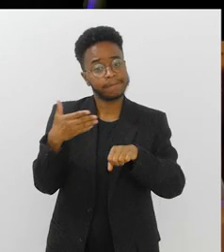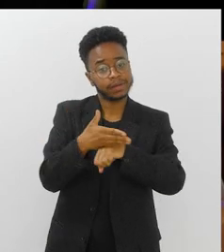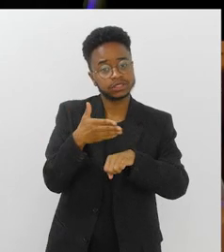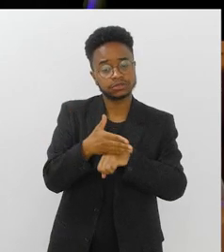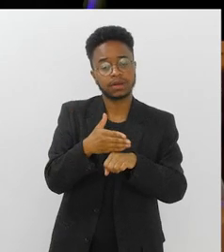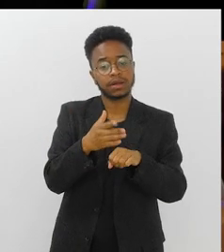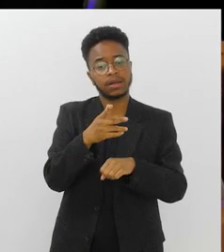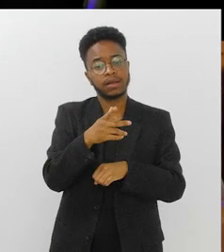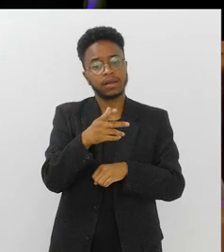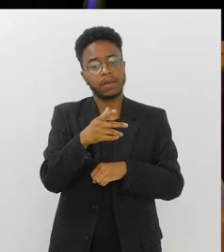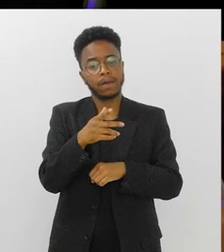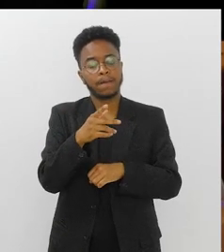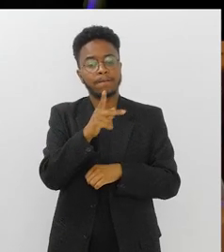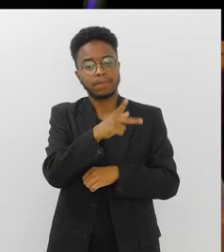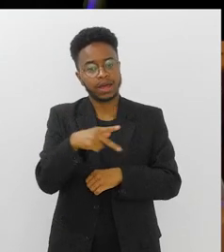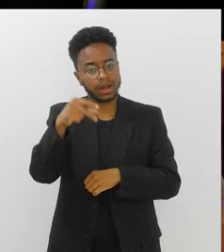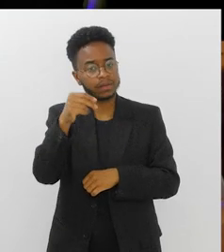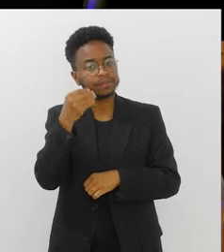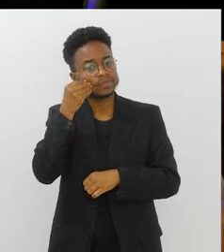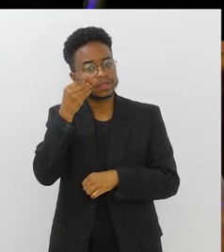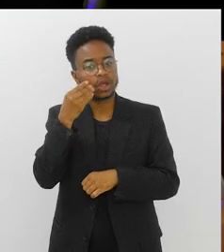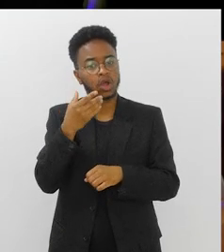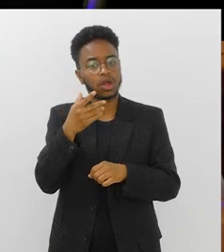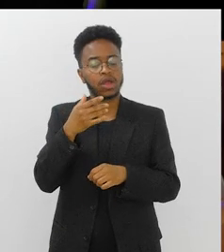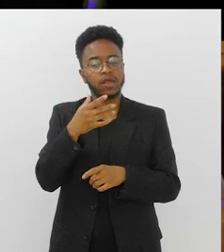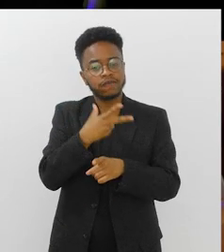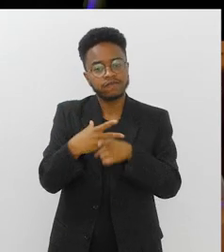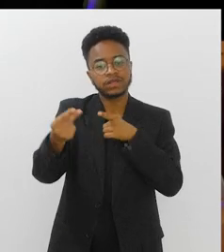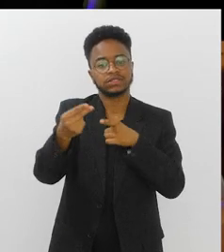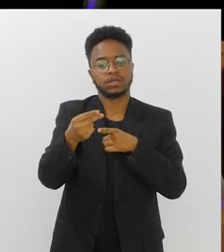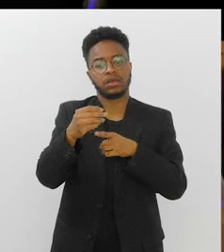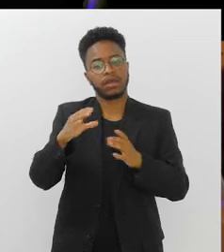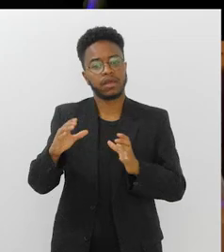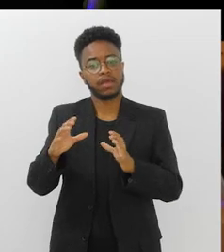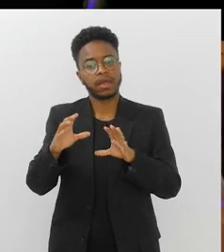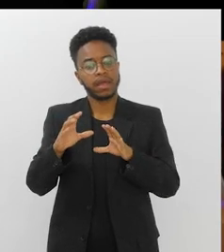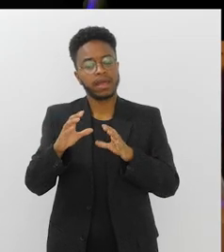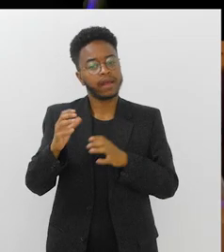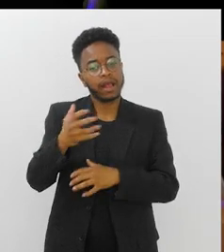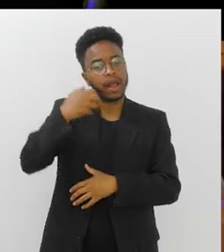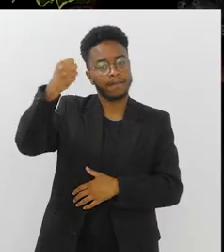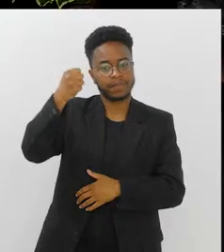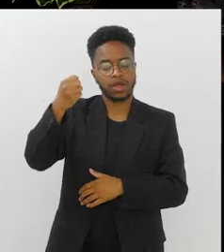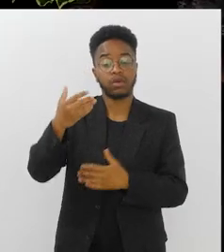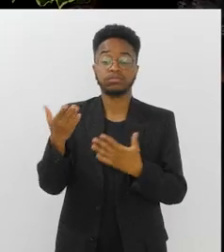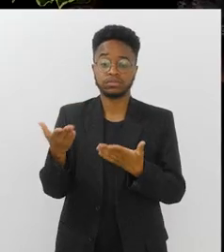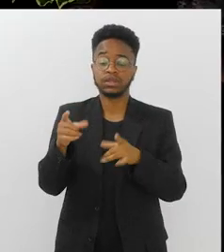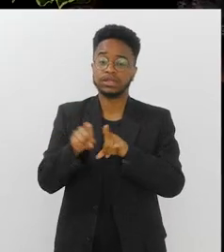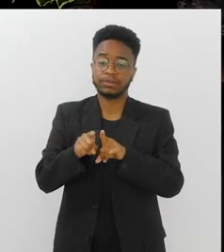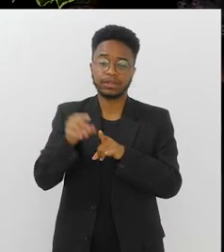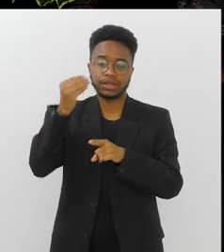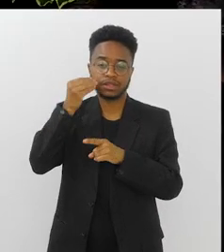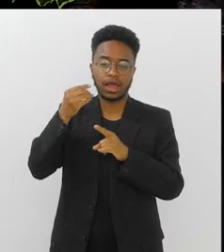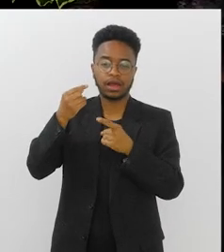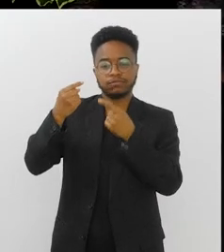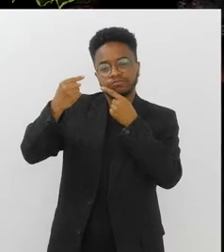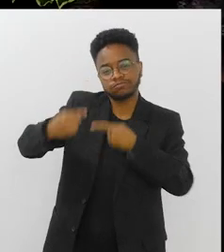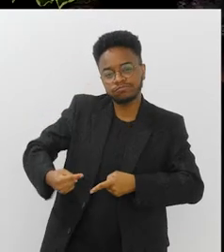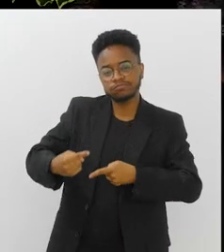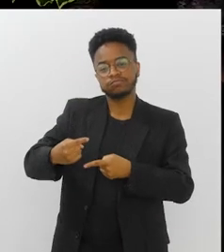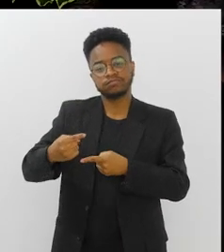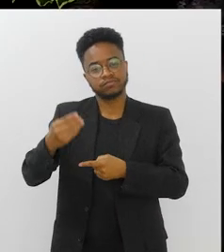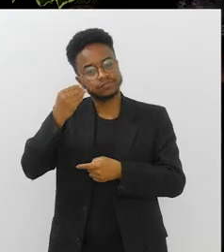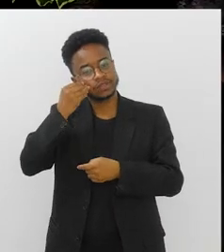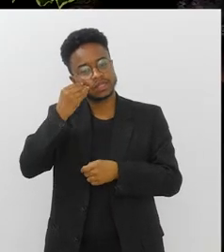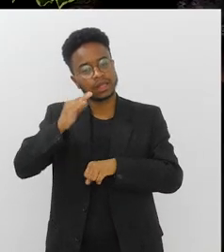parali para ter oportunidade de ser campeão para ter oportunidade de de vencer enfim ter é uma forma também de se desafiar né